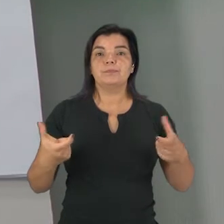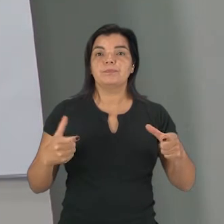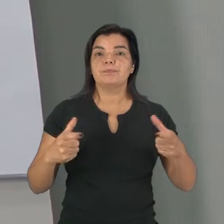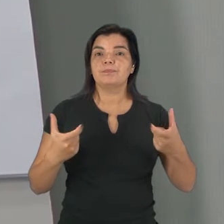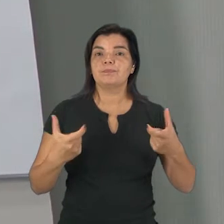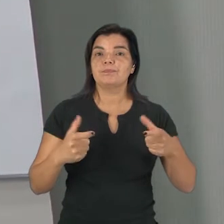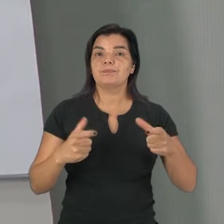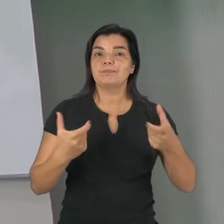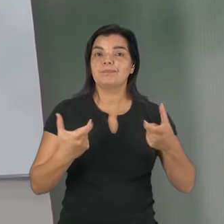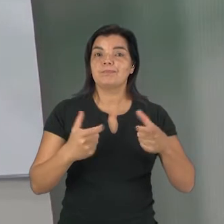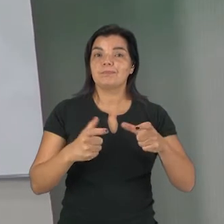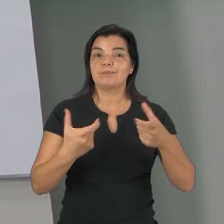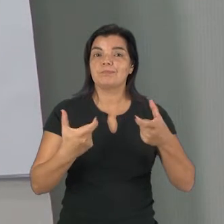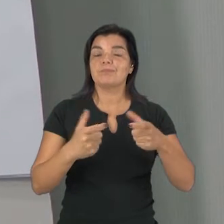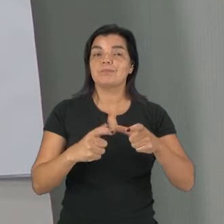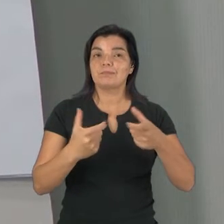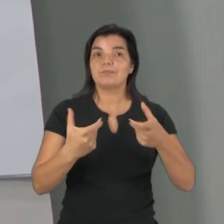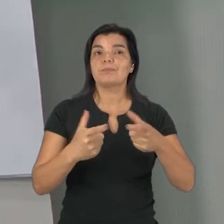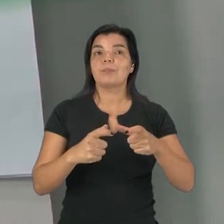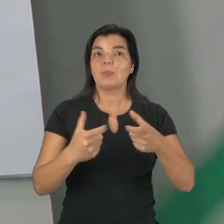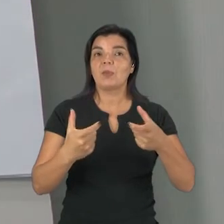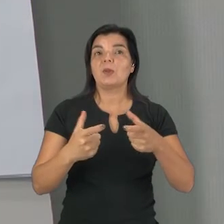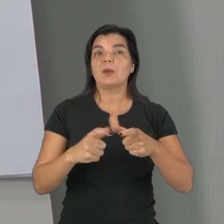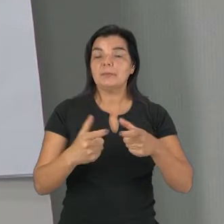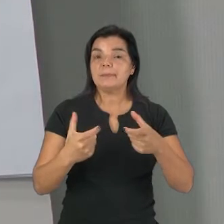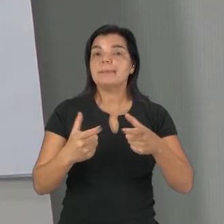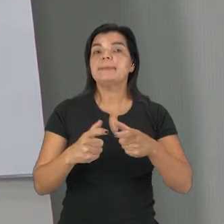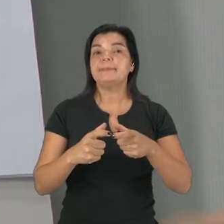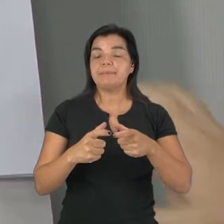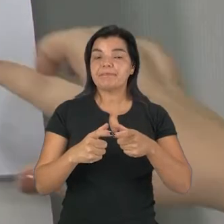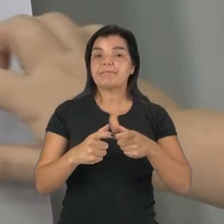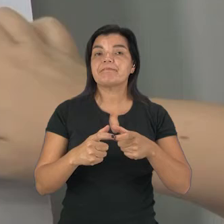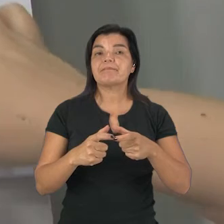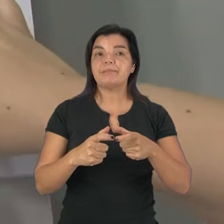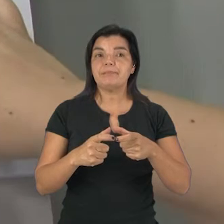diminuídos, Eles foram diminuindo, eles foram sendo...